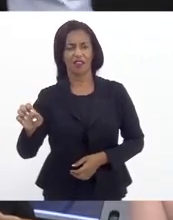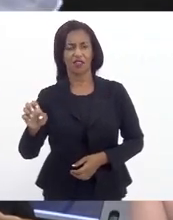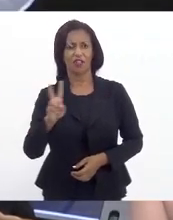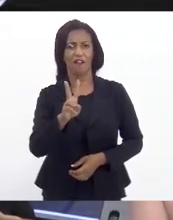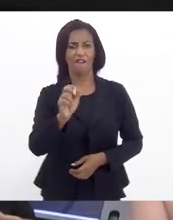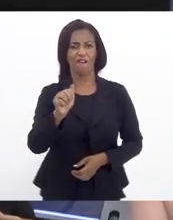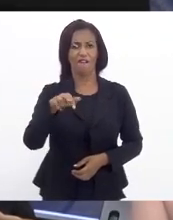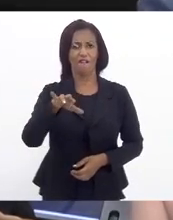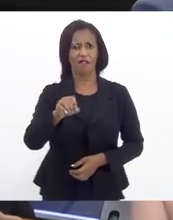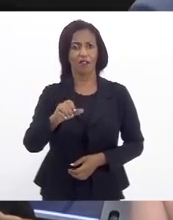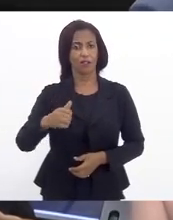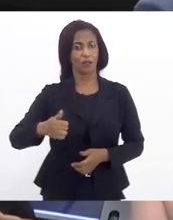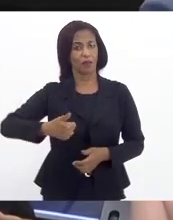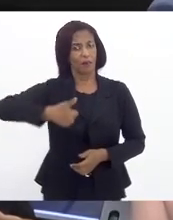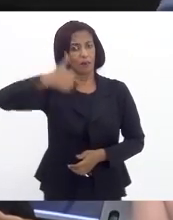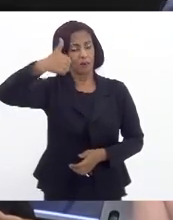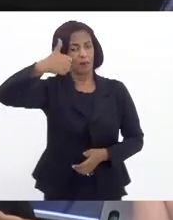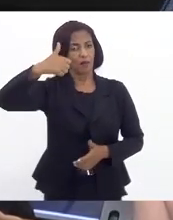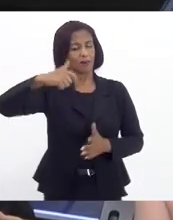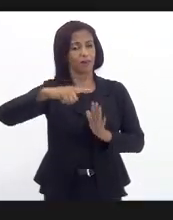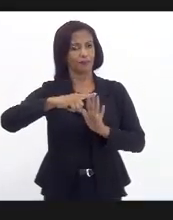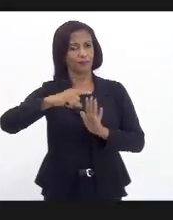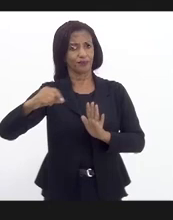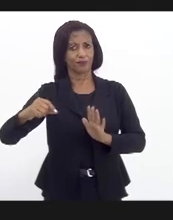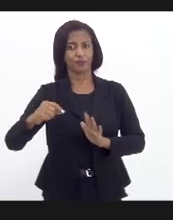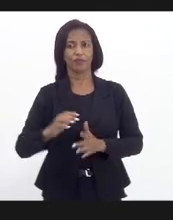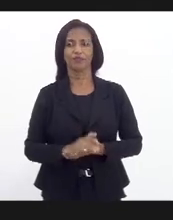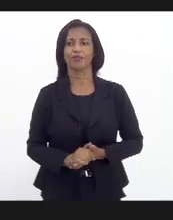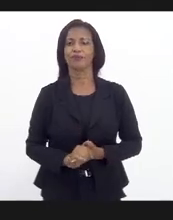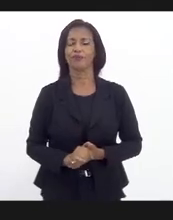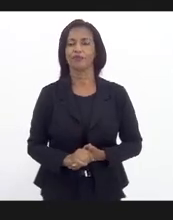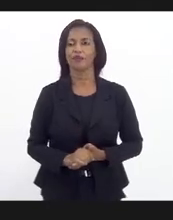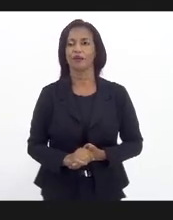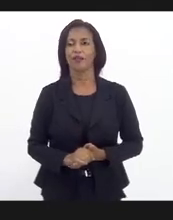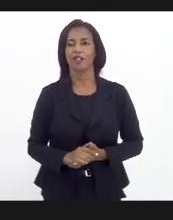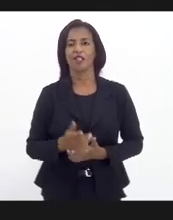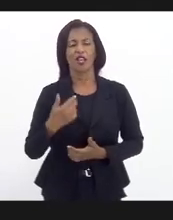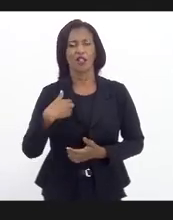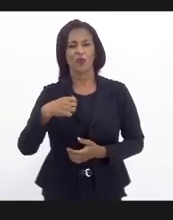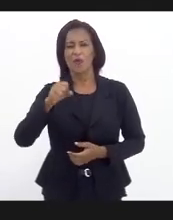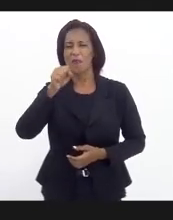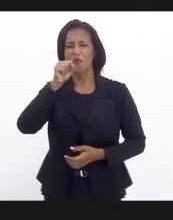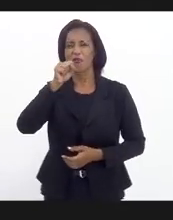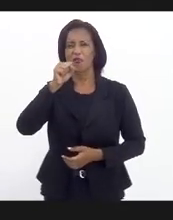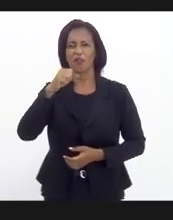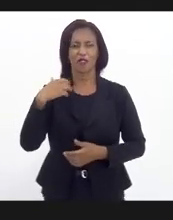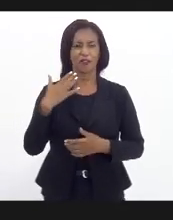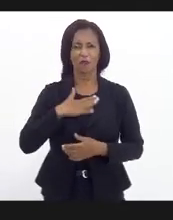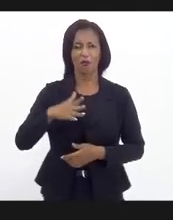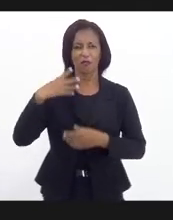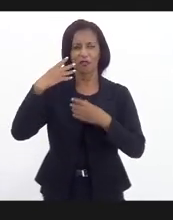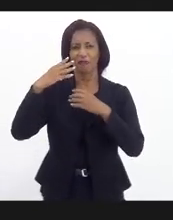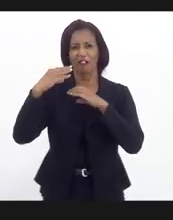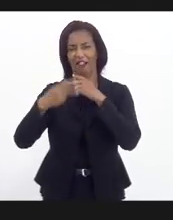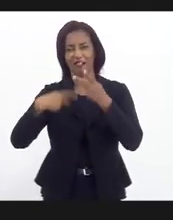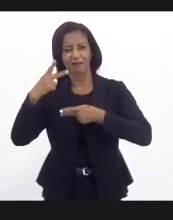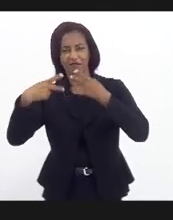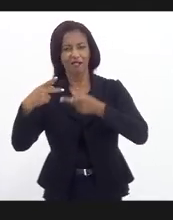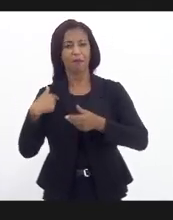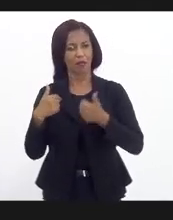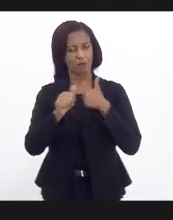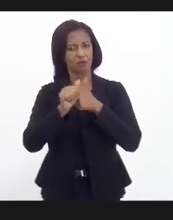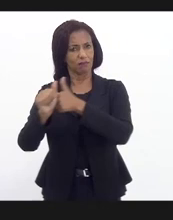Presidente, primeiro quero destacar que não tenho usado muito o microfone, não sou muito de falar, mas tenho acompanhado,